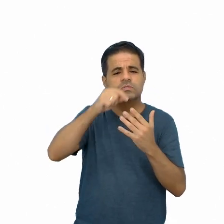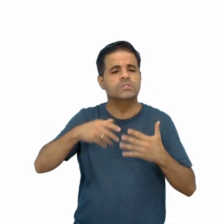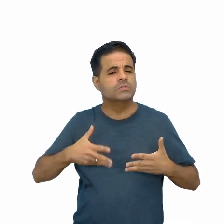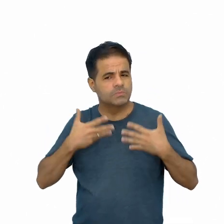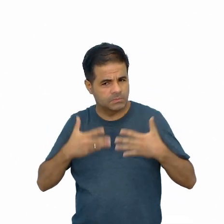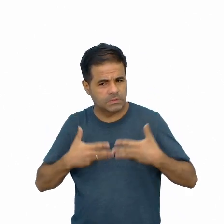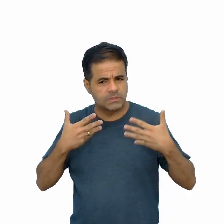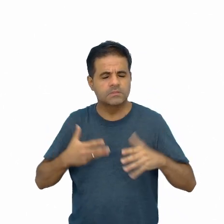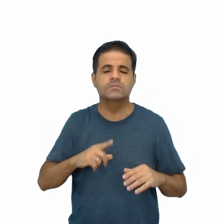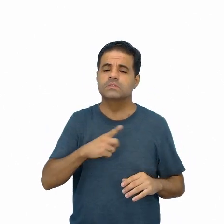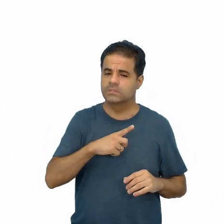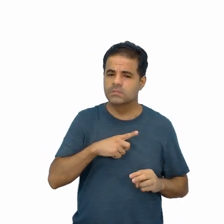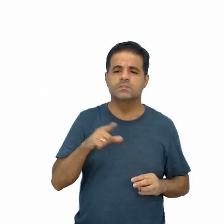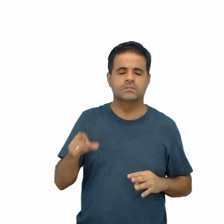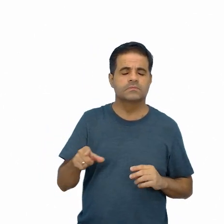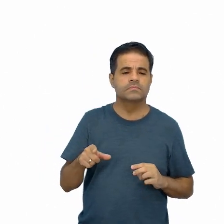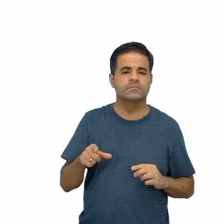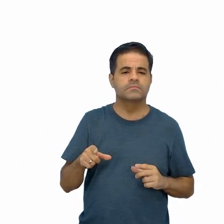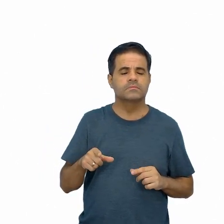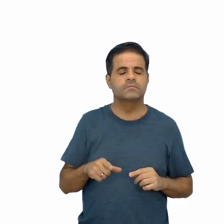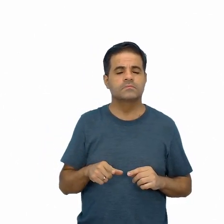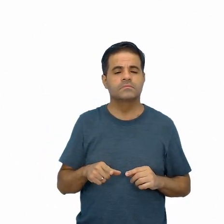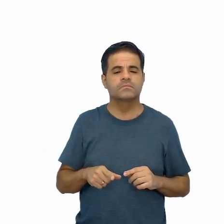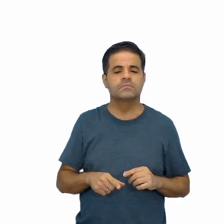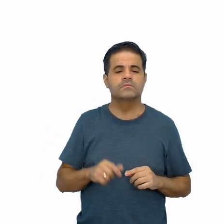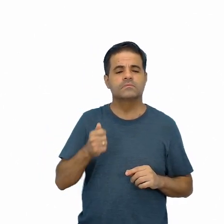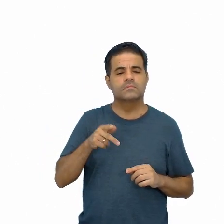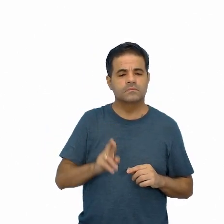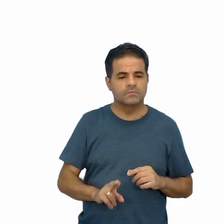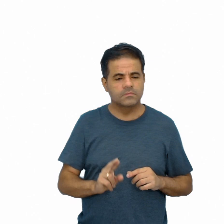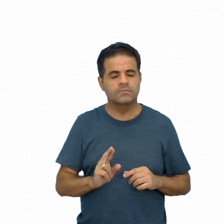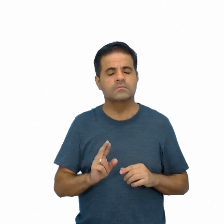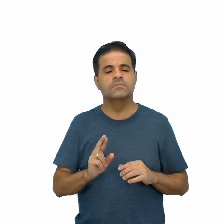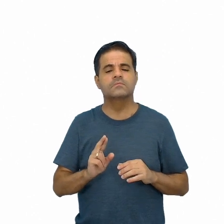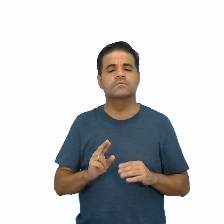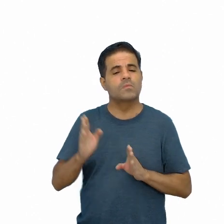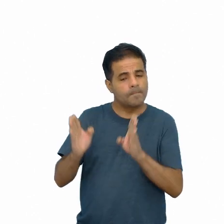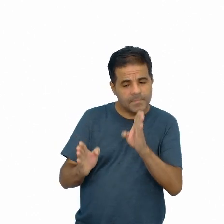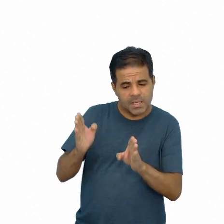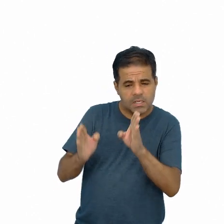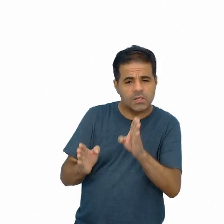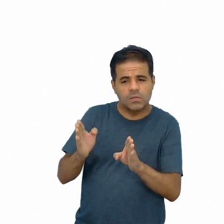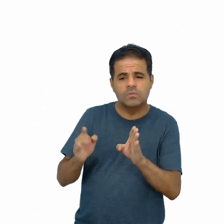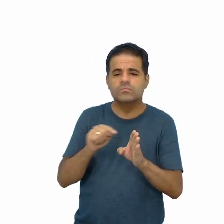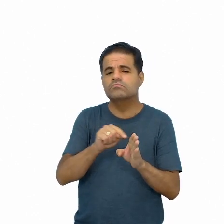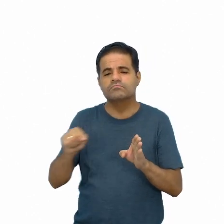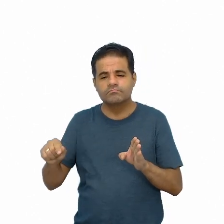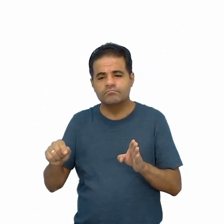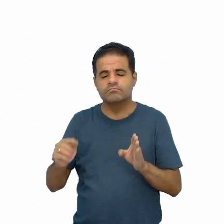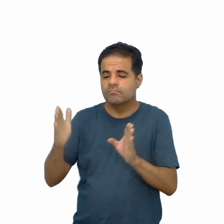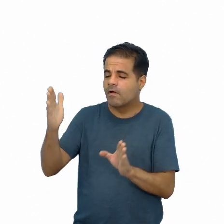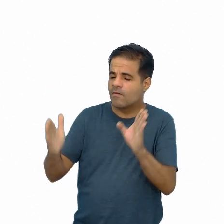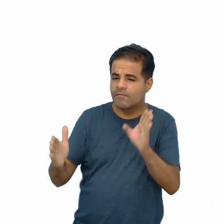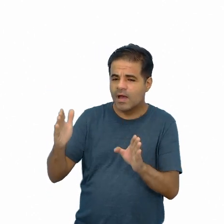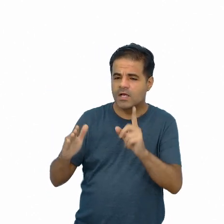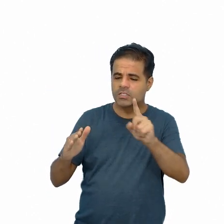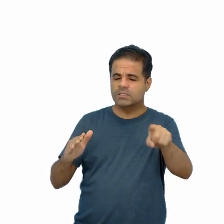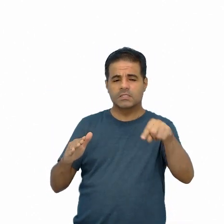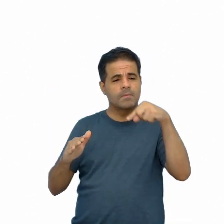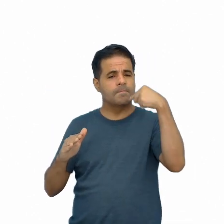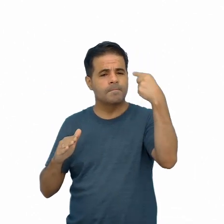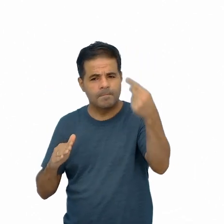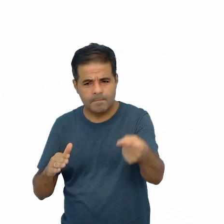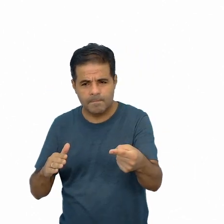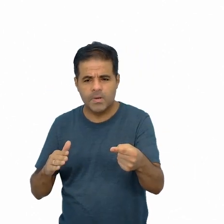né, com a área, com o período, né, com a faixa de cursos,